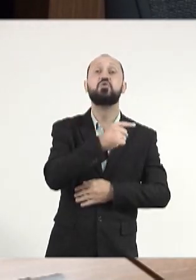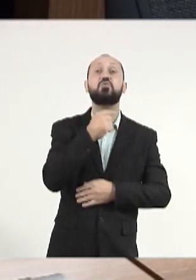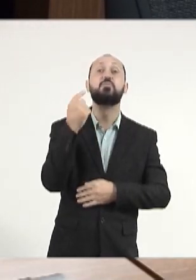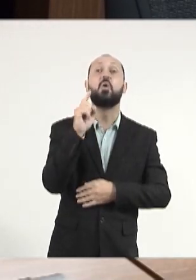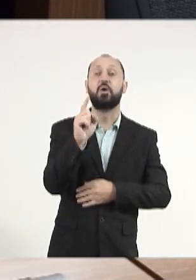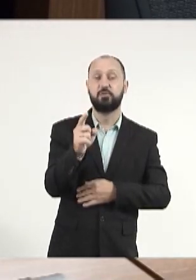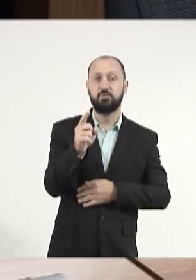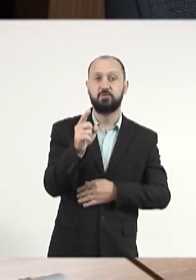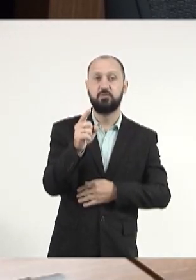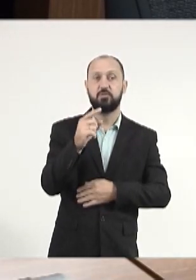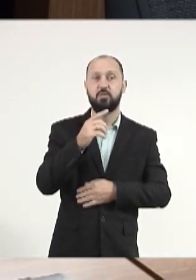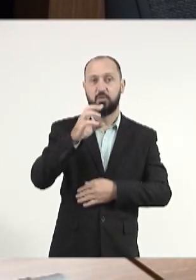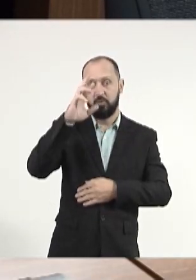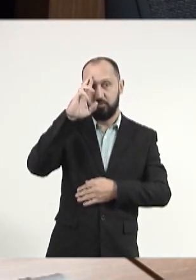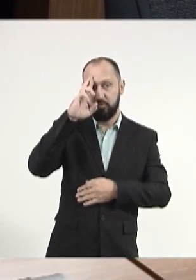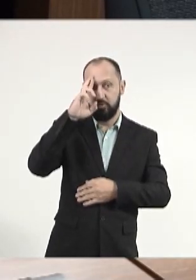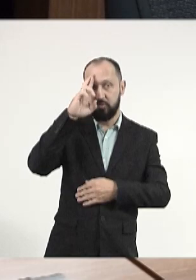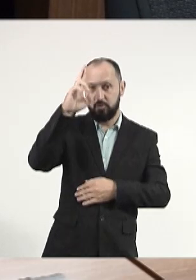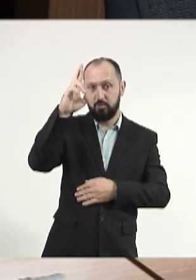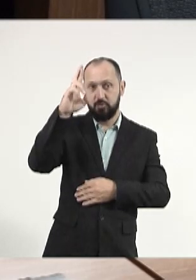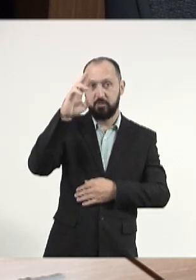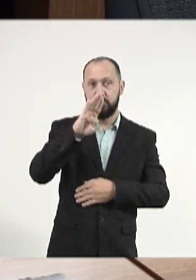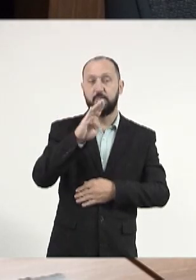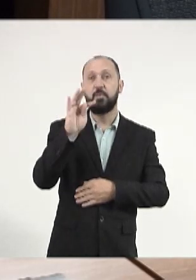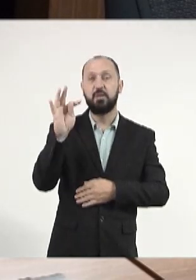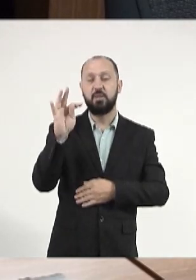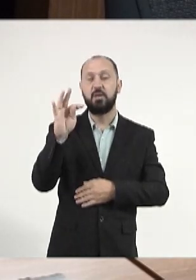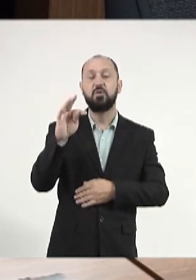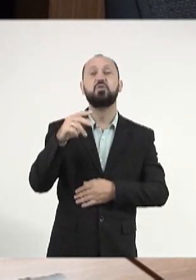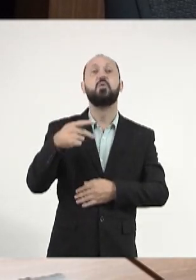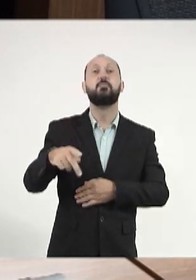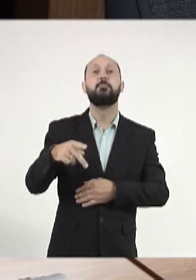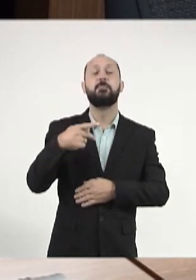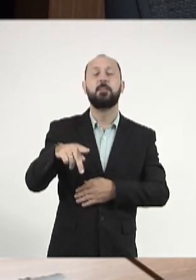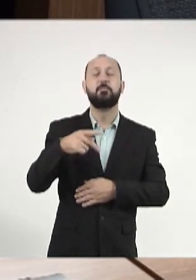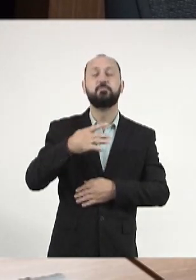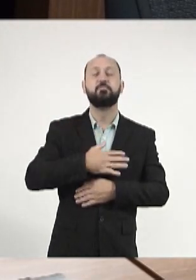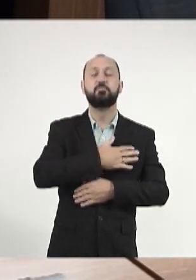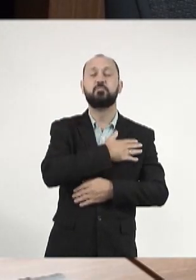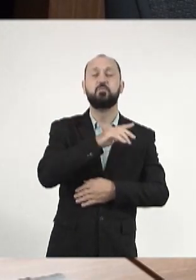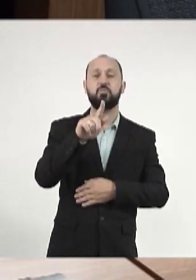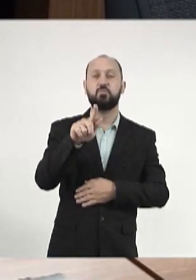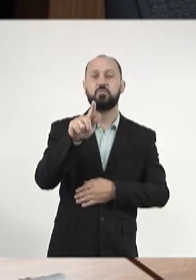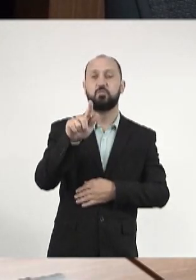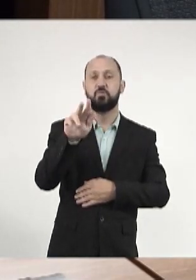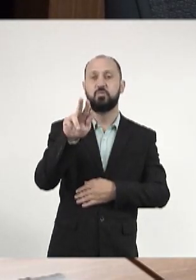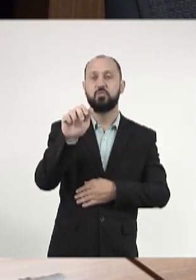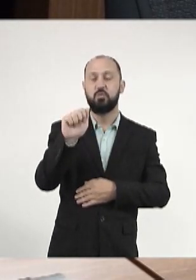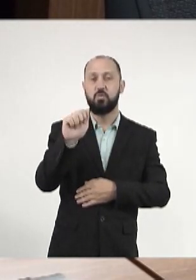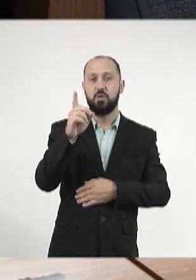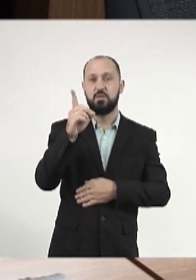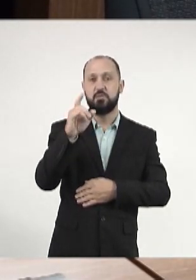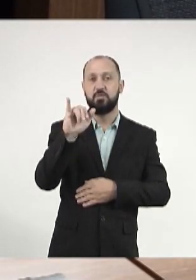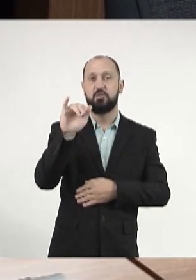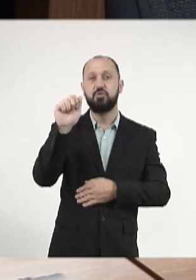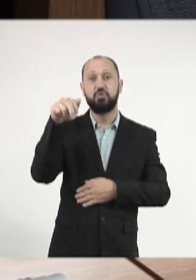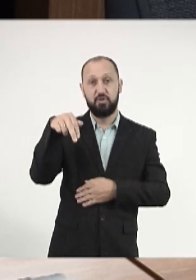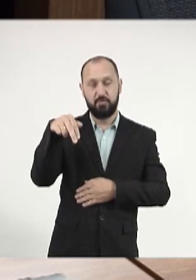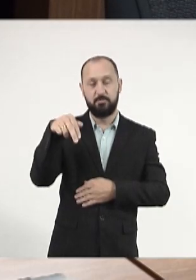morte o comandante do batalhão de Ponta Porã, o tenente-coronel Guardiano.